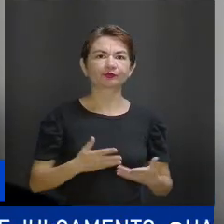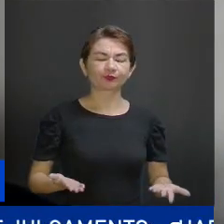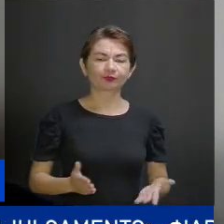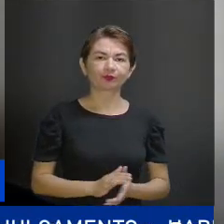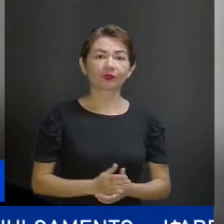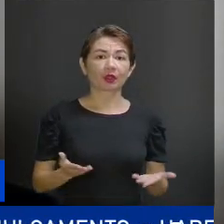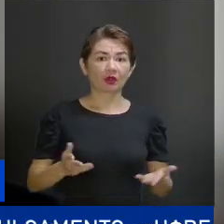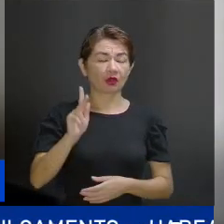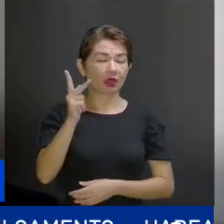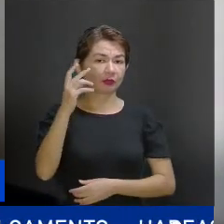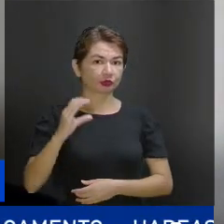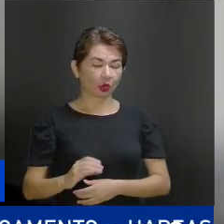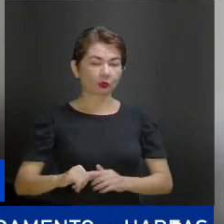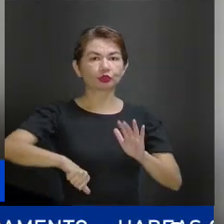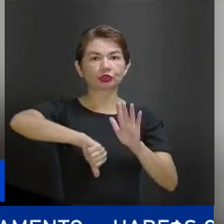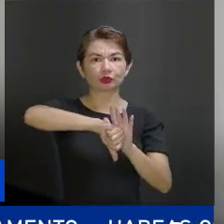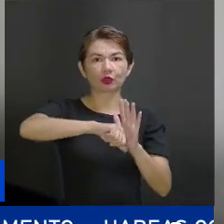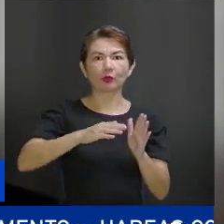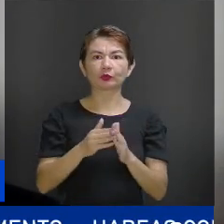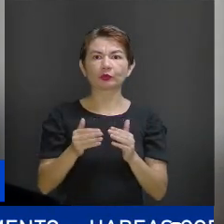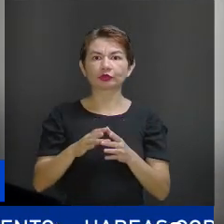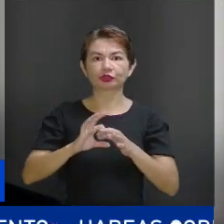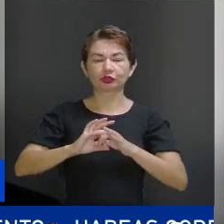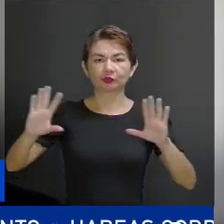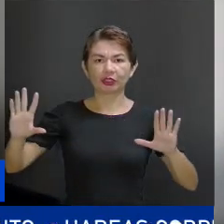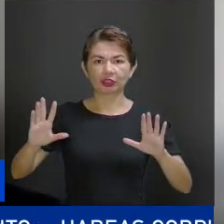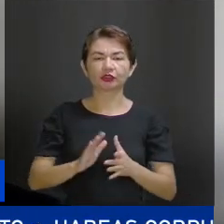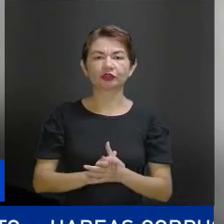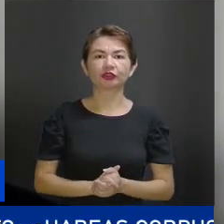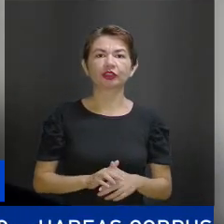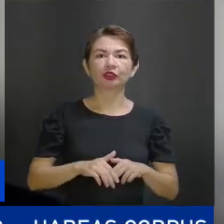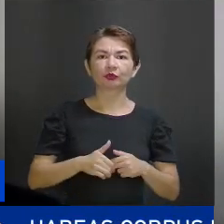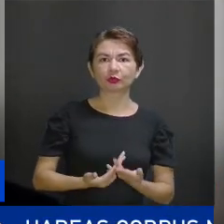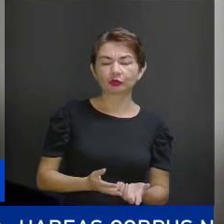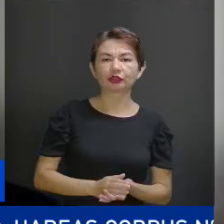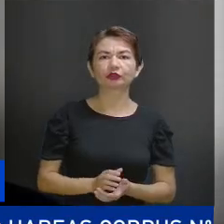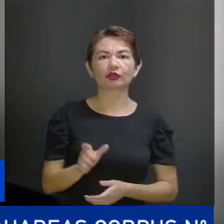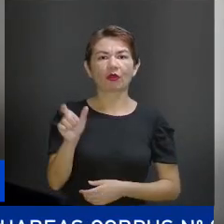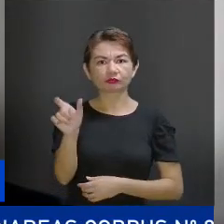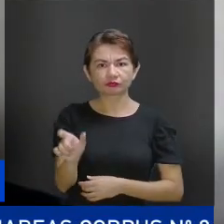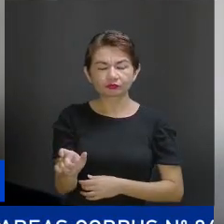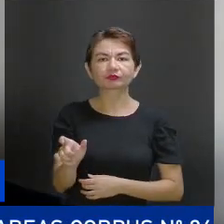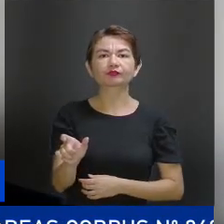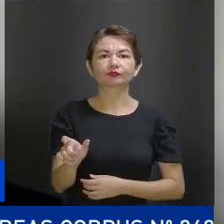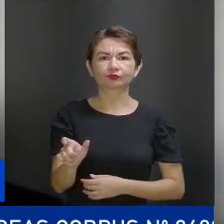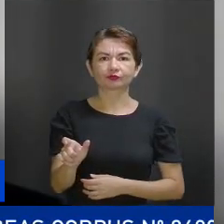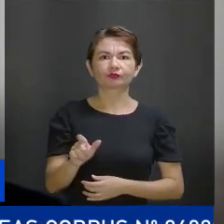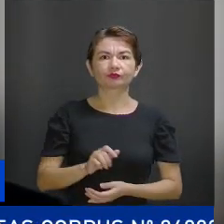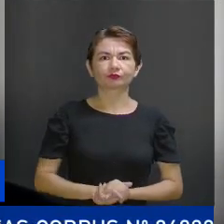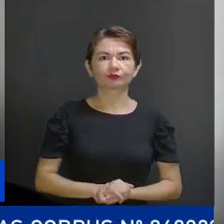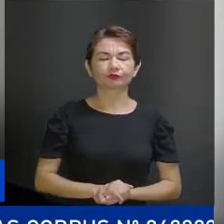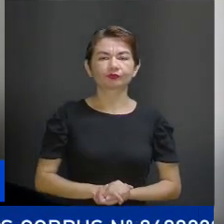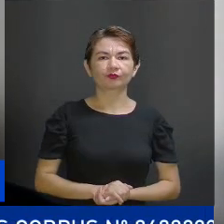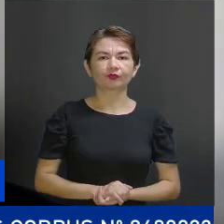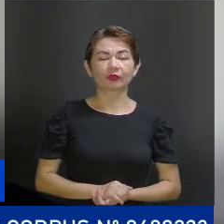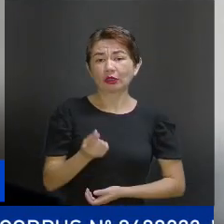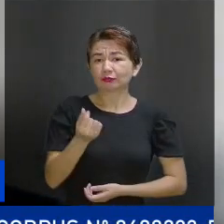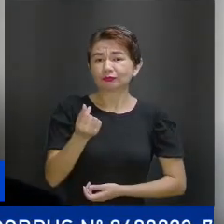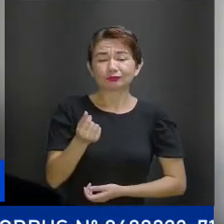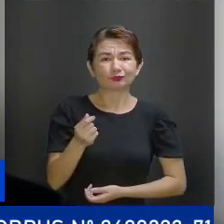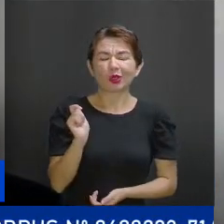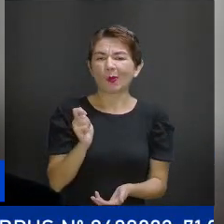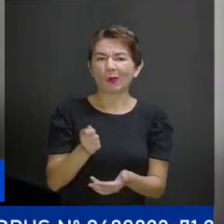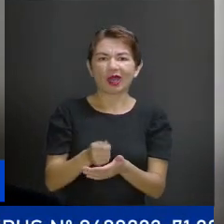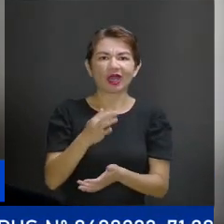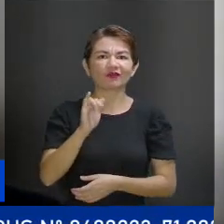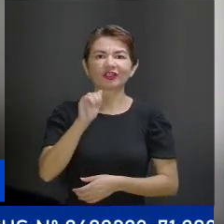colegiado, trata-se de habeas corpus criminal com pedido de tutela provisória, impetrado em favor de pacientes que alegam insuficiência econômica para